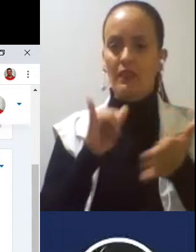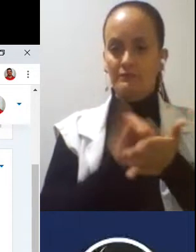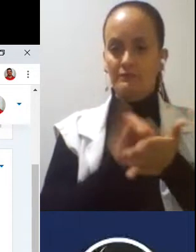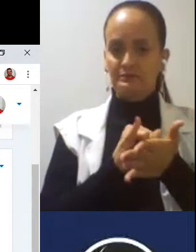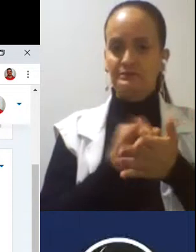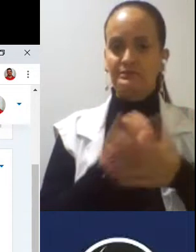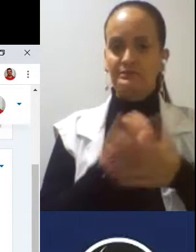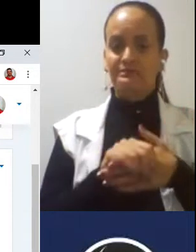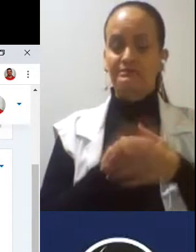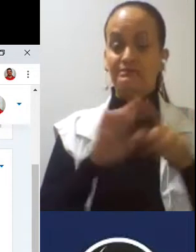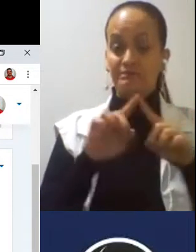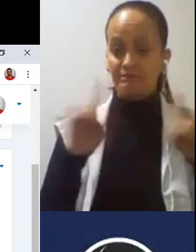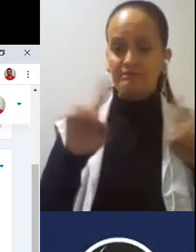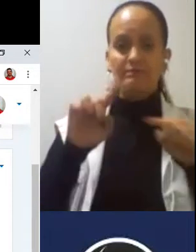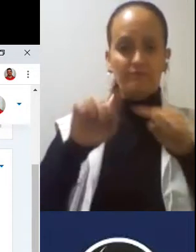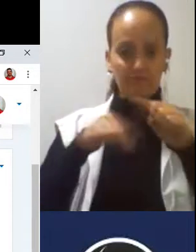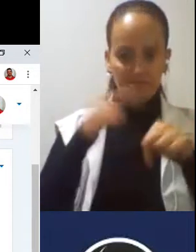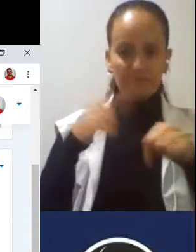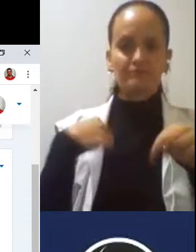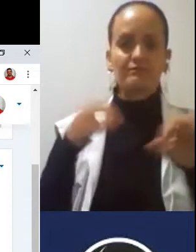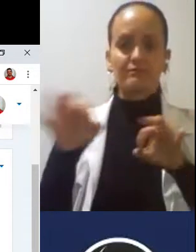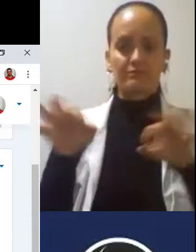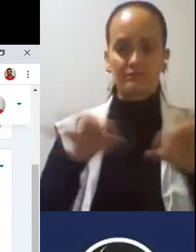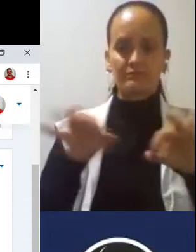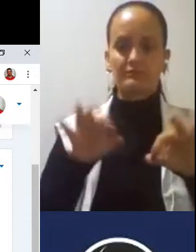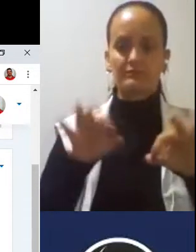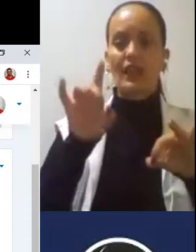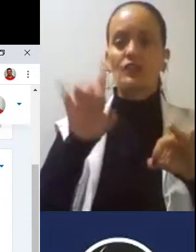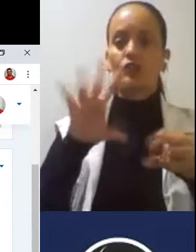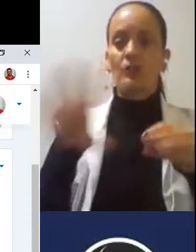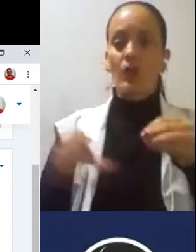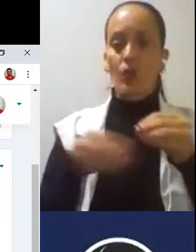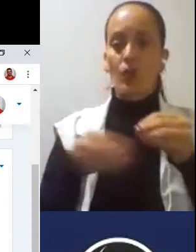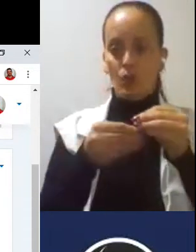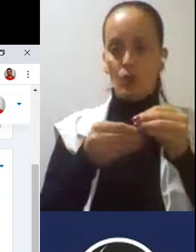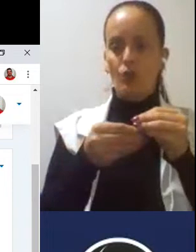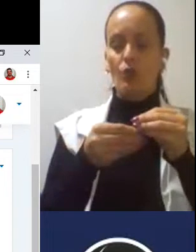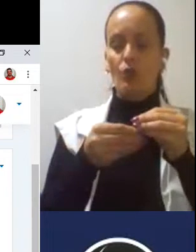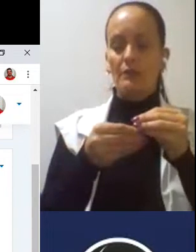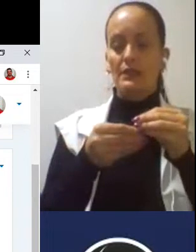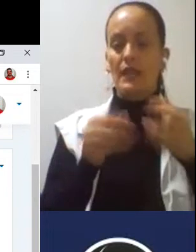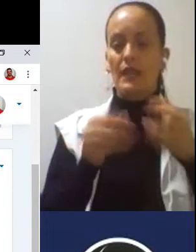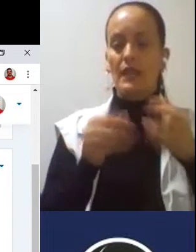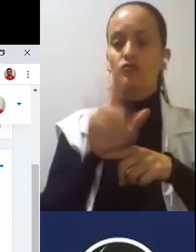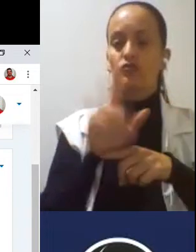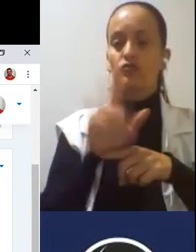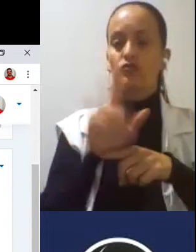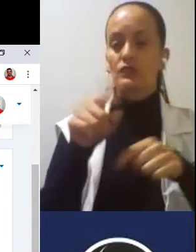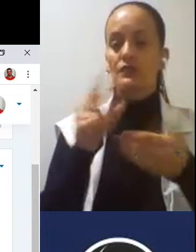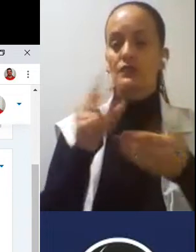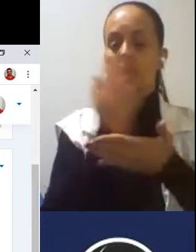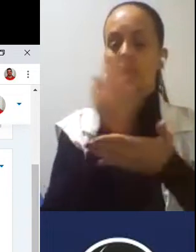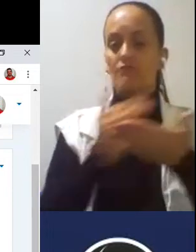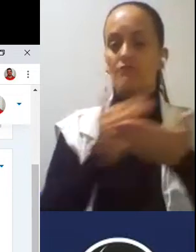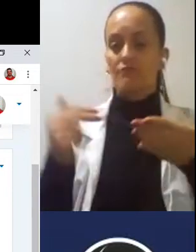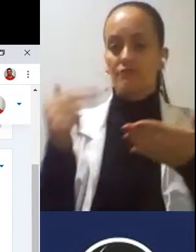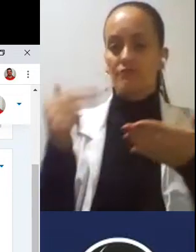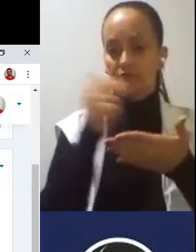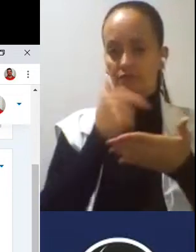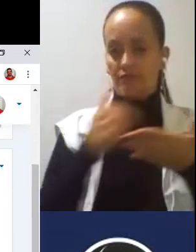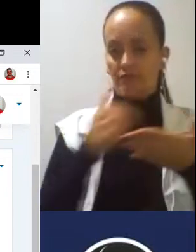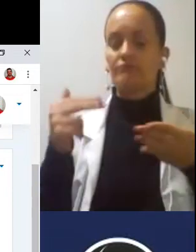estou, mas podem ficar tranquilos que isso aqui é só para poder complementar. Isso aqui auxilia vocês a desenhar os circuitos, né? Para fazer